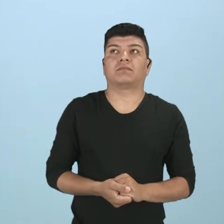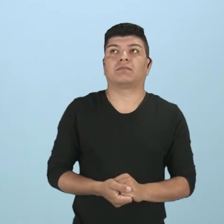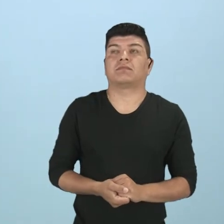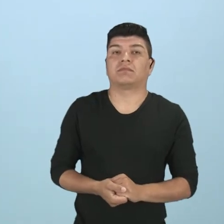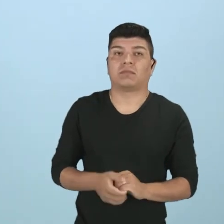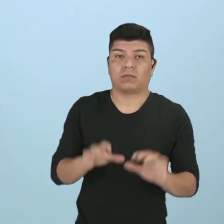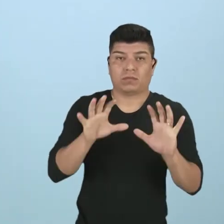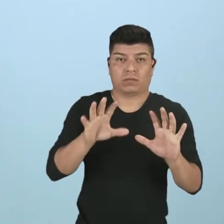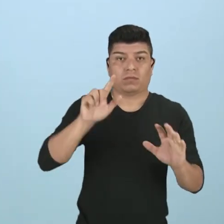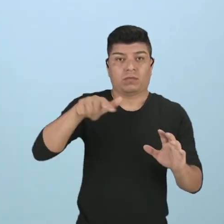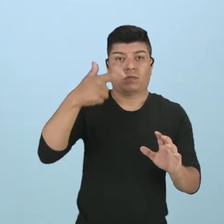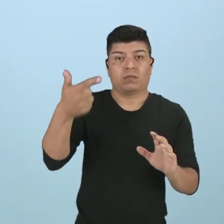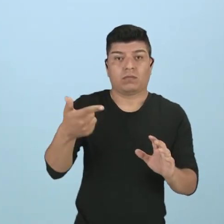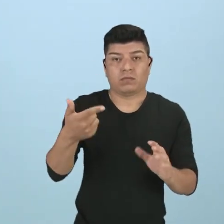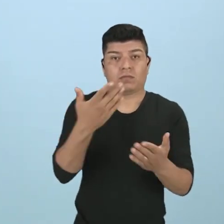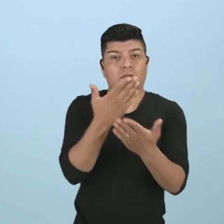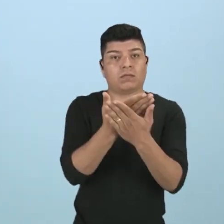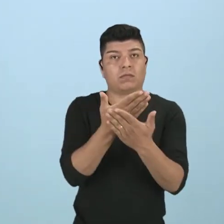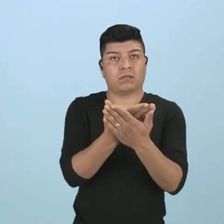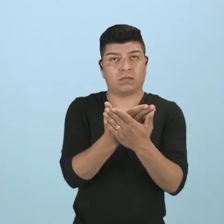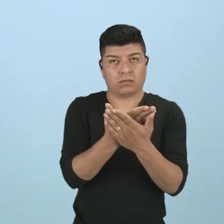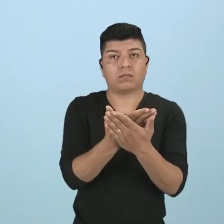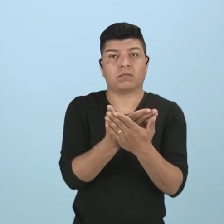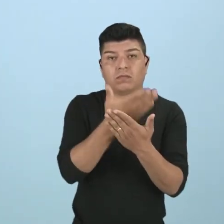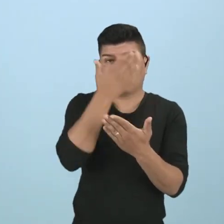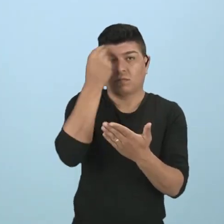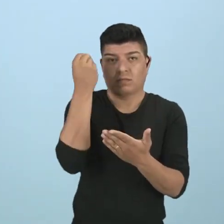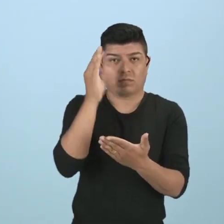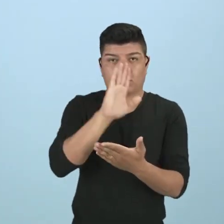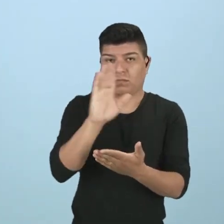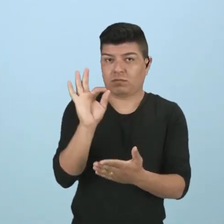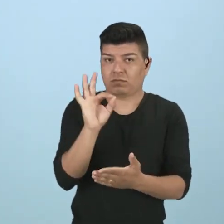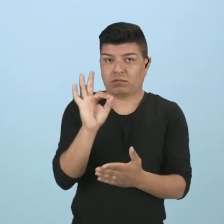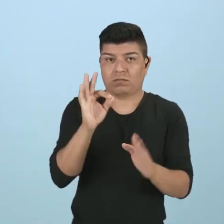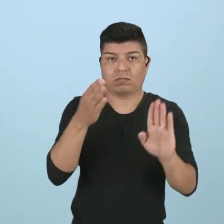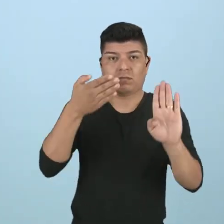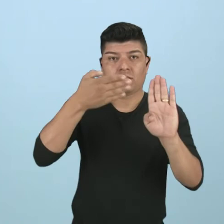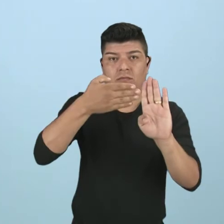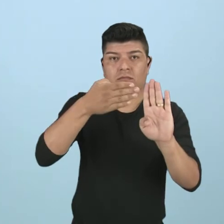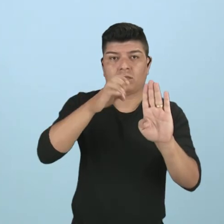e outras aulas, tá bom? Não se esqueçam de acessar a